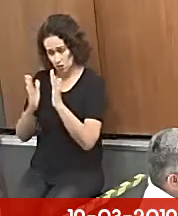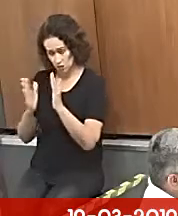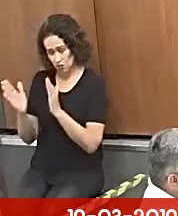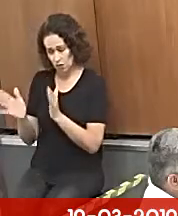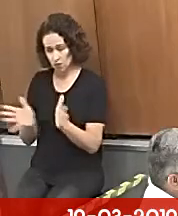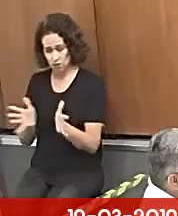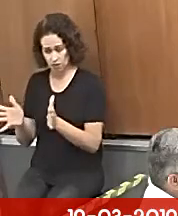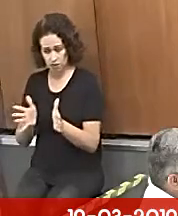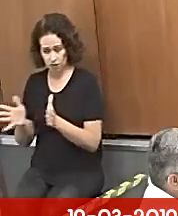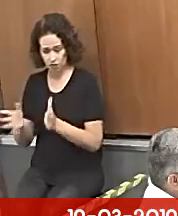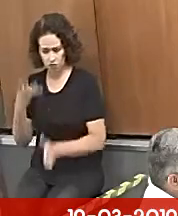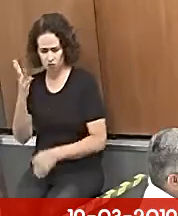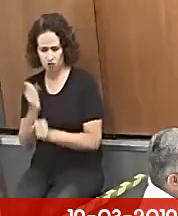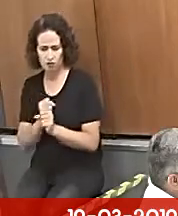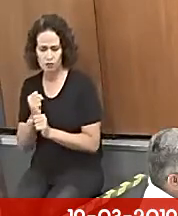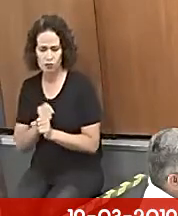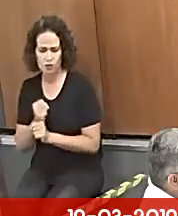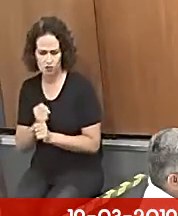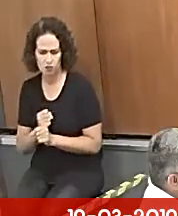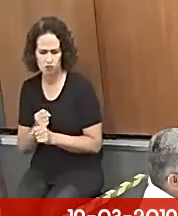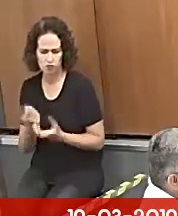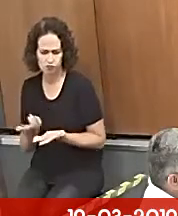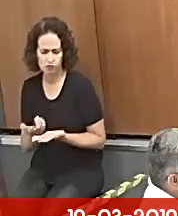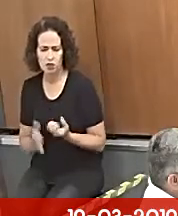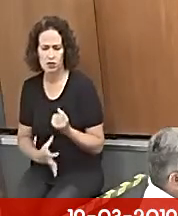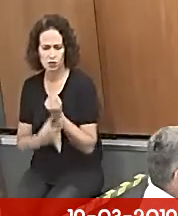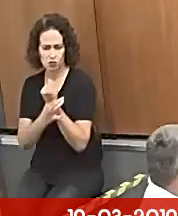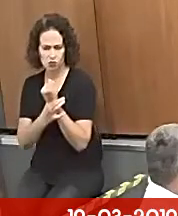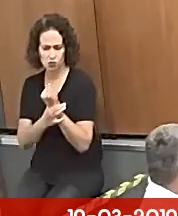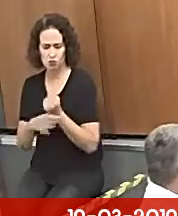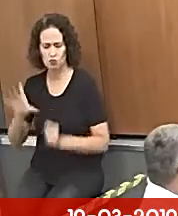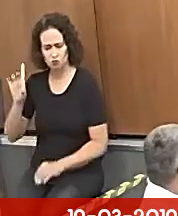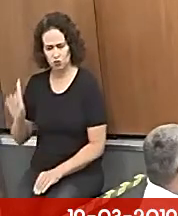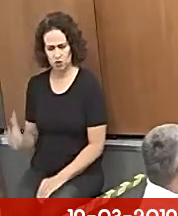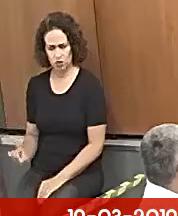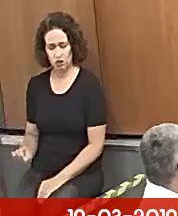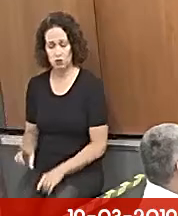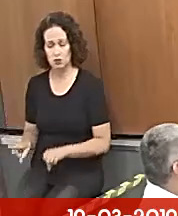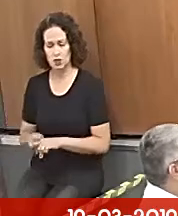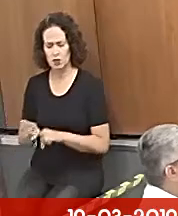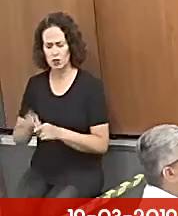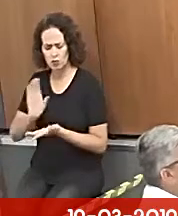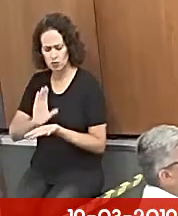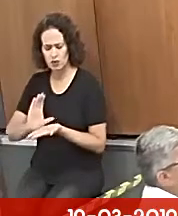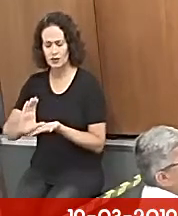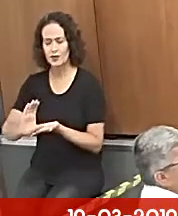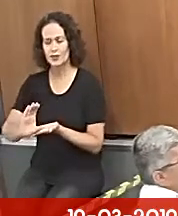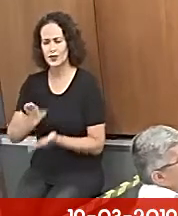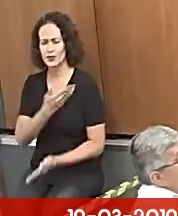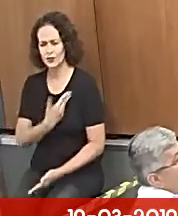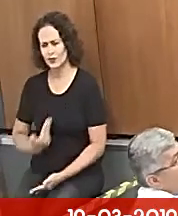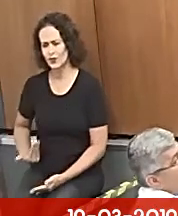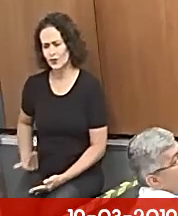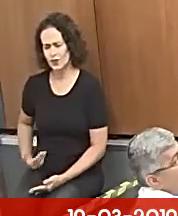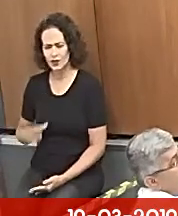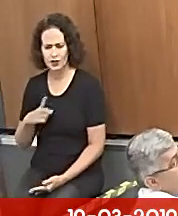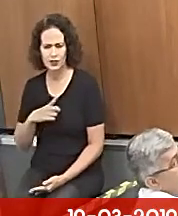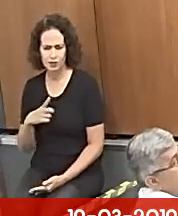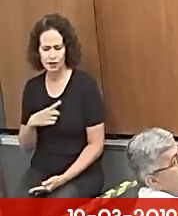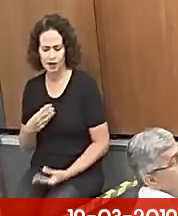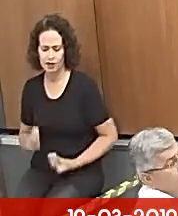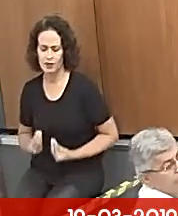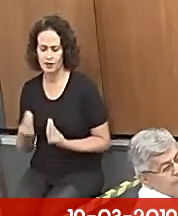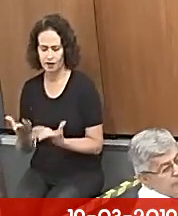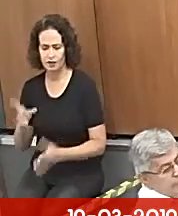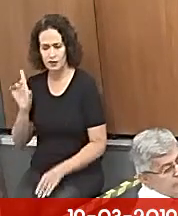os direitos da pessoa com deficiência e mais qual o orçamento que o governo tem para garantir esse direito porque